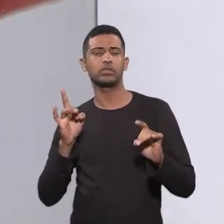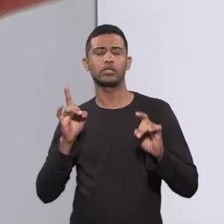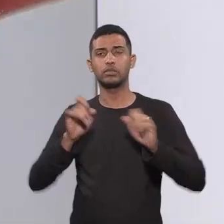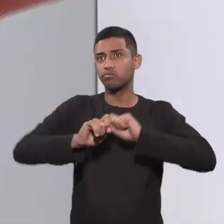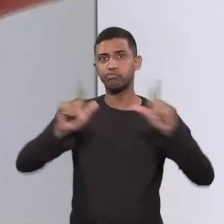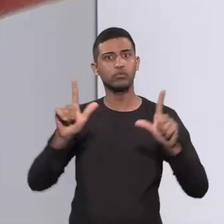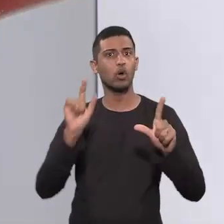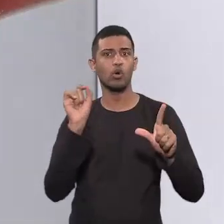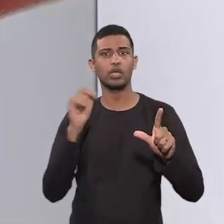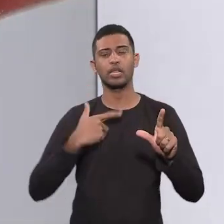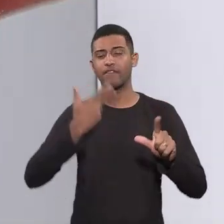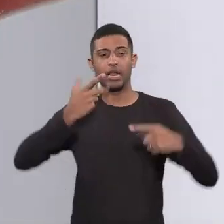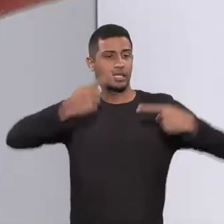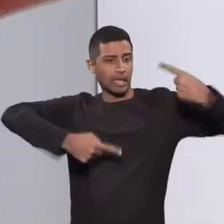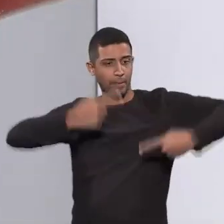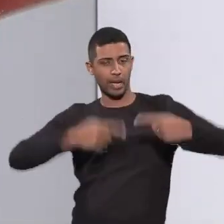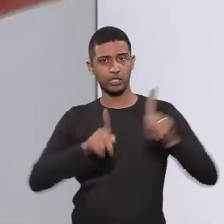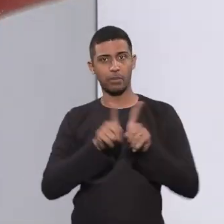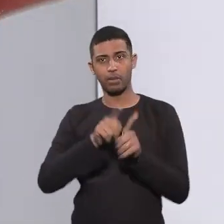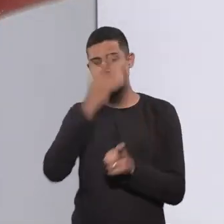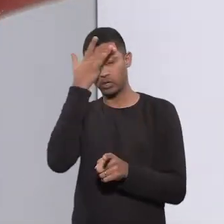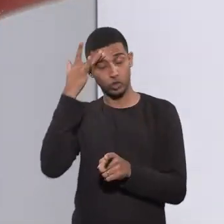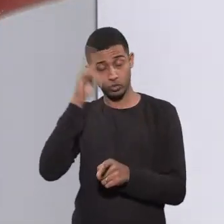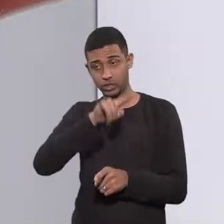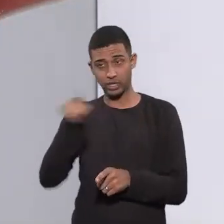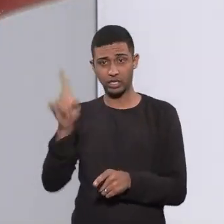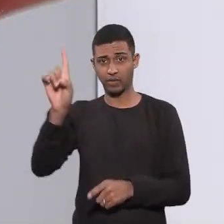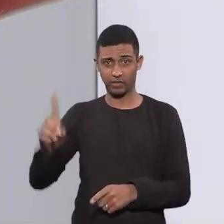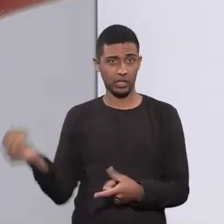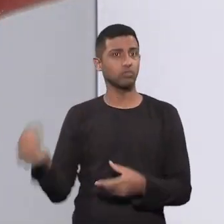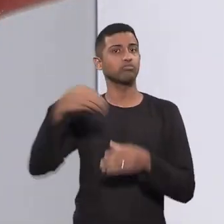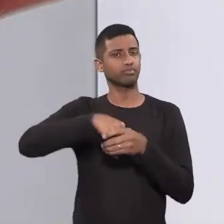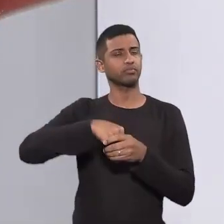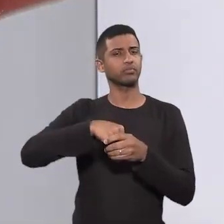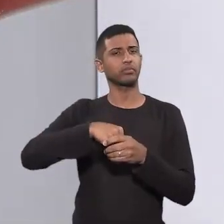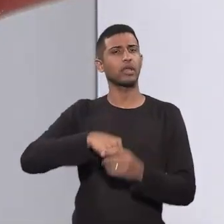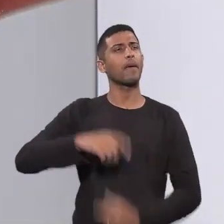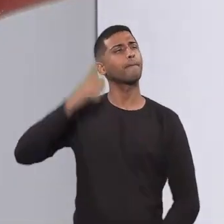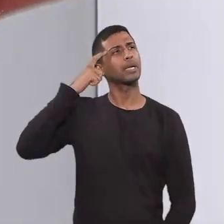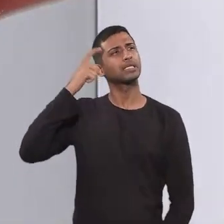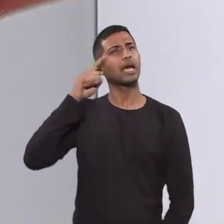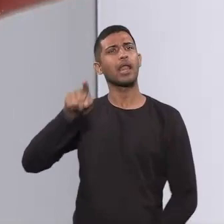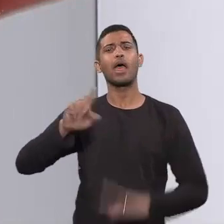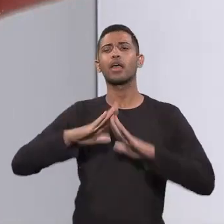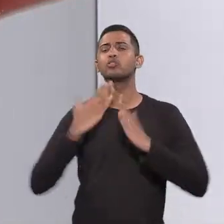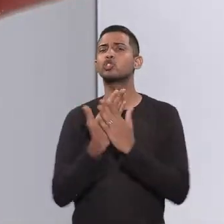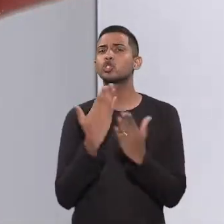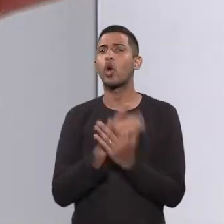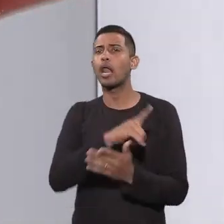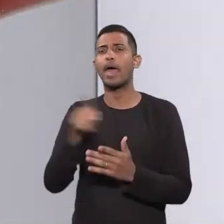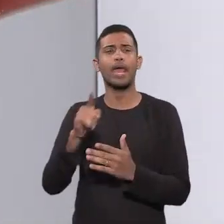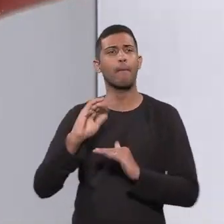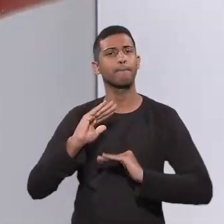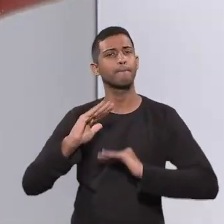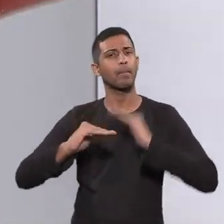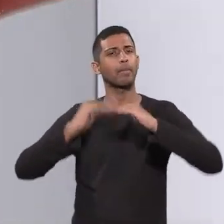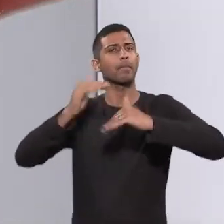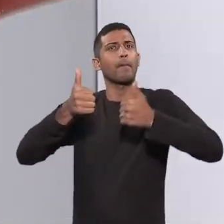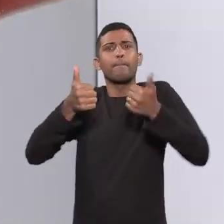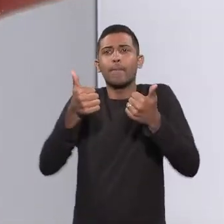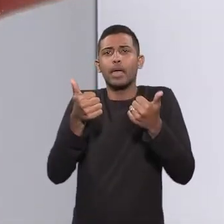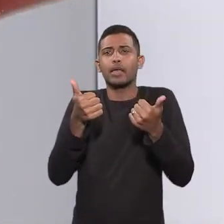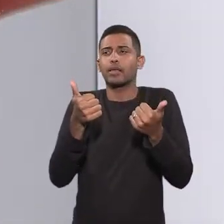especial, com destaque nesse debate a inclusão das pessoas com deficiência, é pensar o quanto a escola se enriquece com a